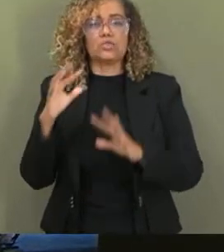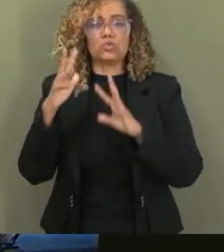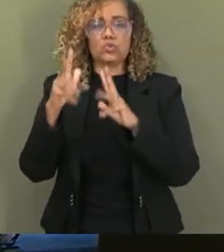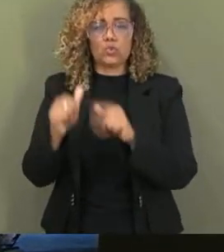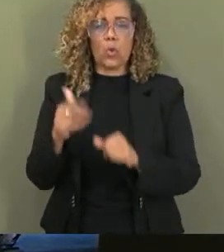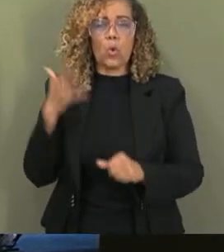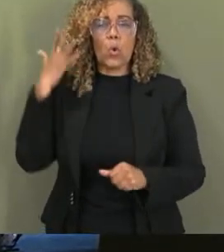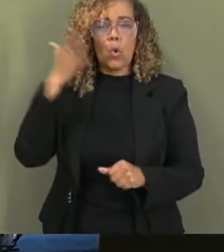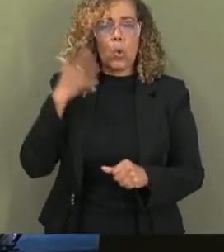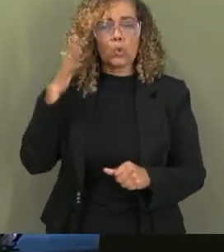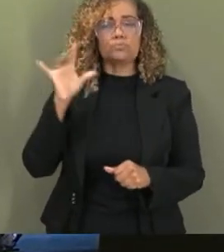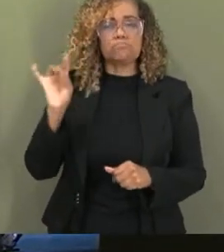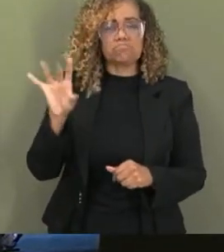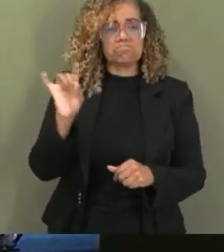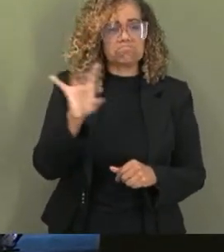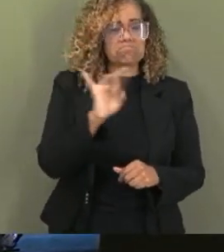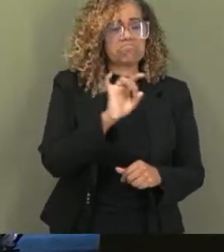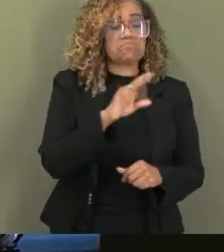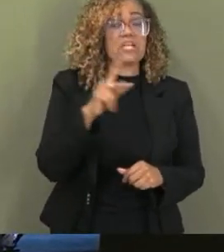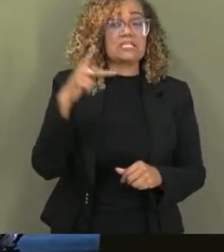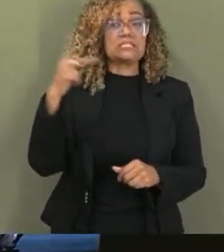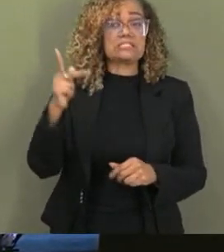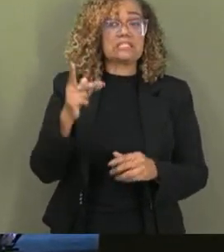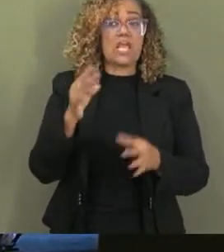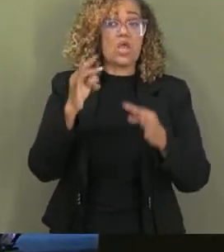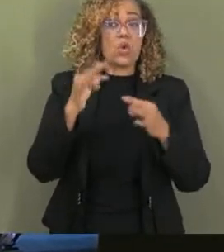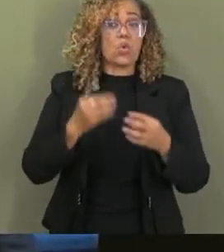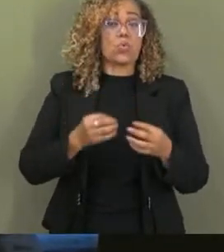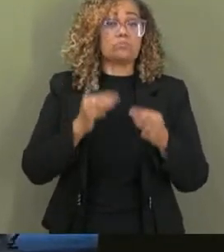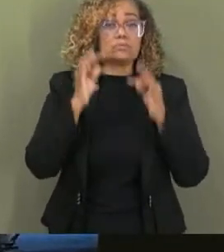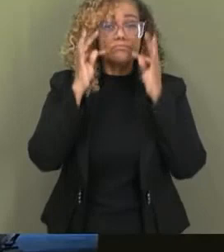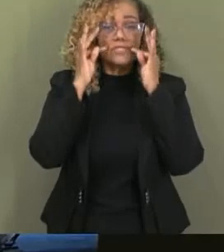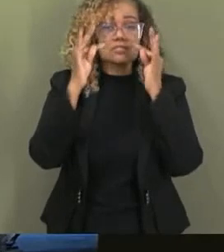depoimento é marcante.